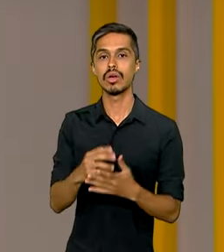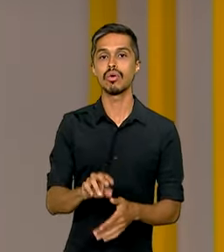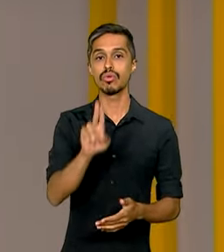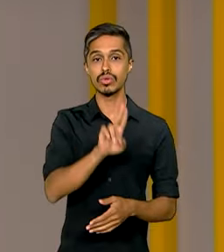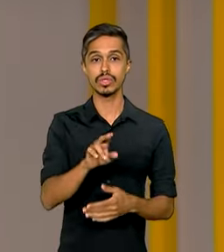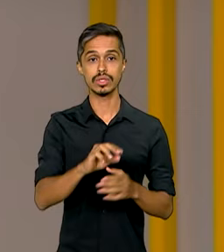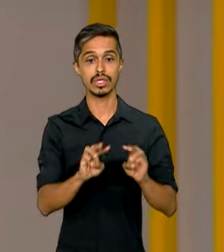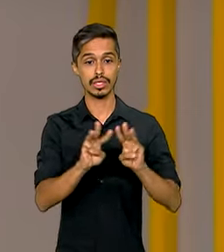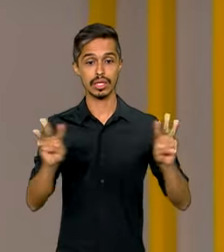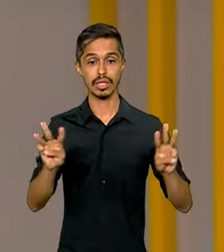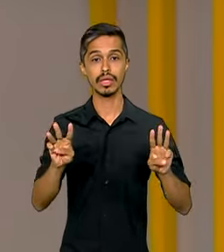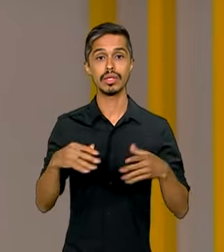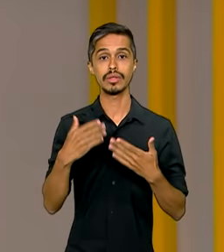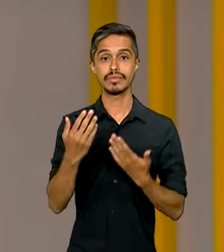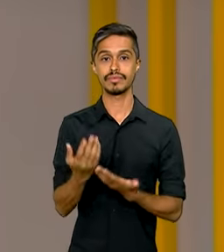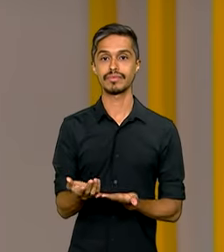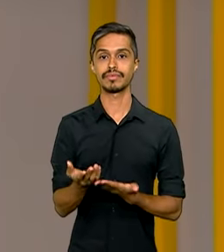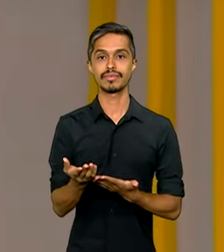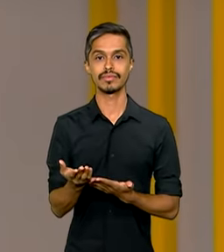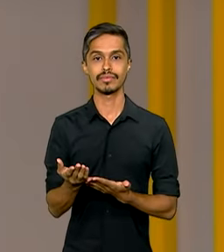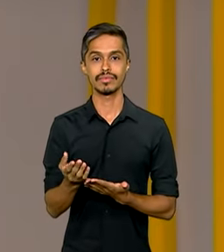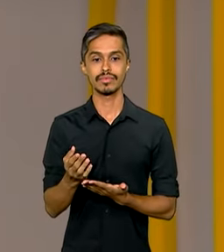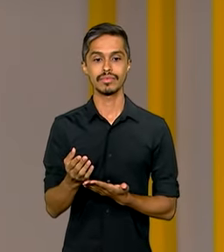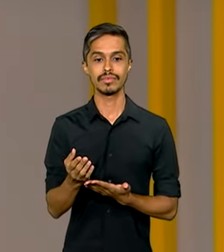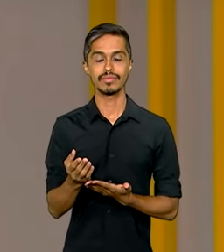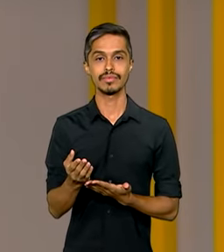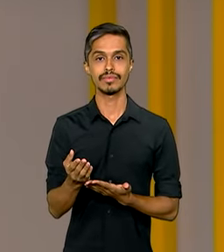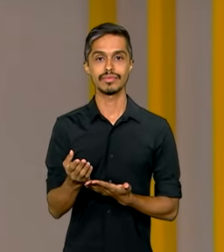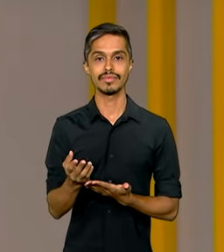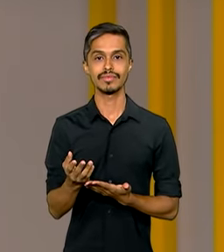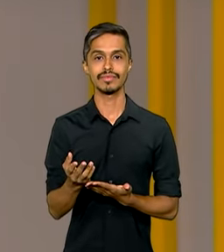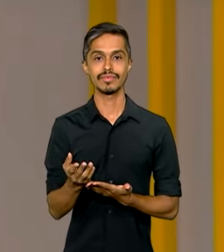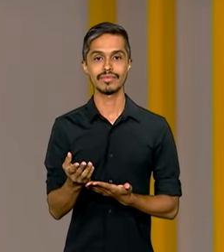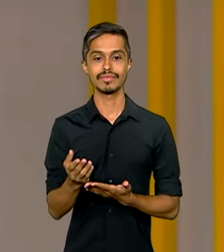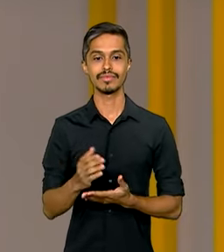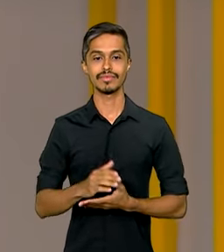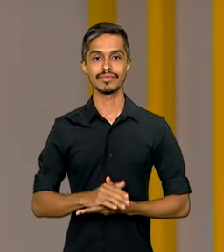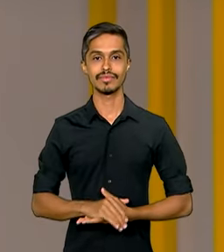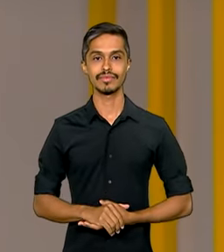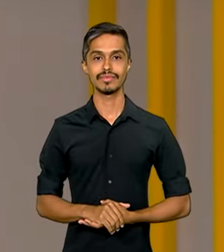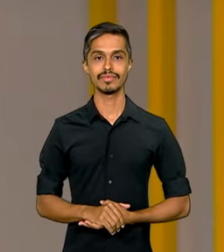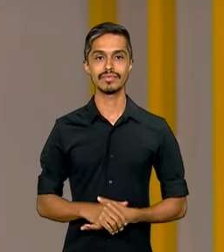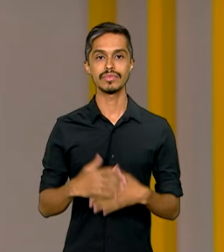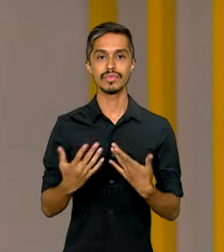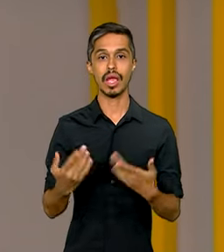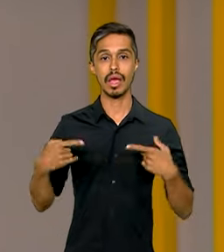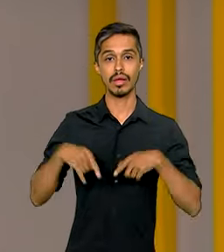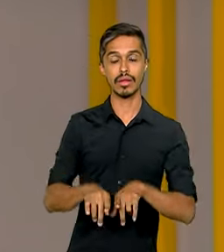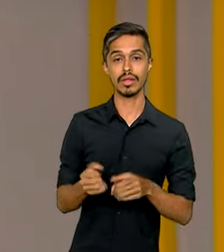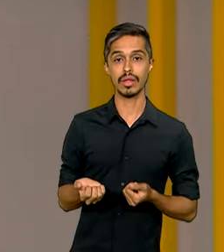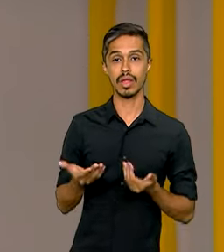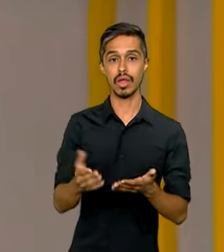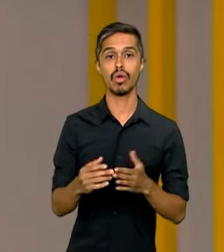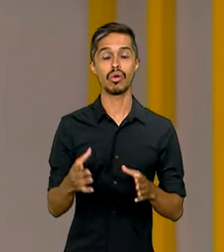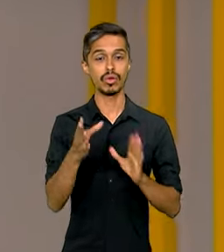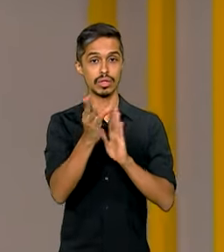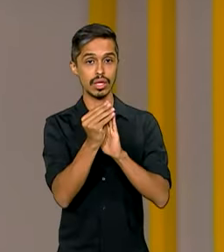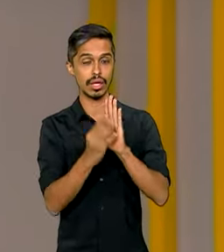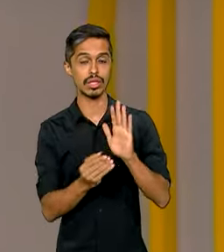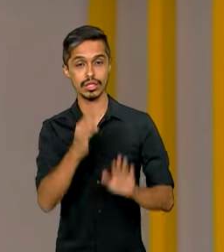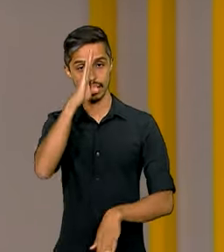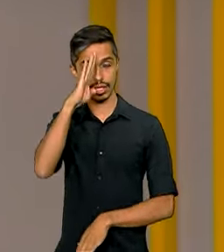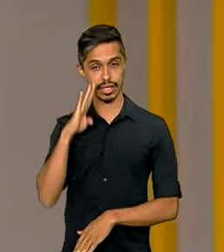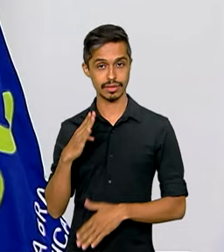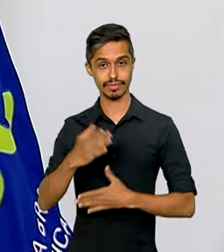rádio pbc.com.br e g20.org a parceria disponibiliza o conteúdo